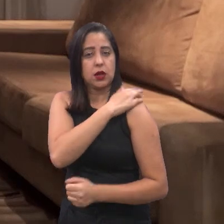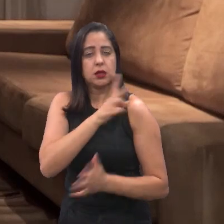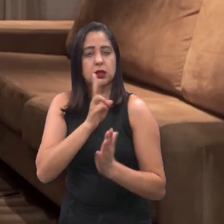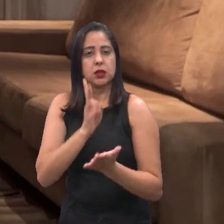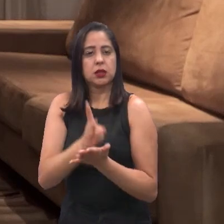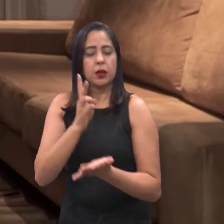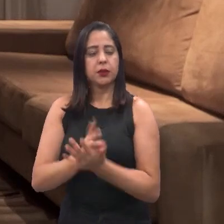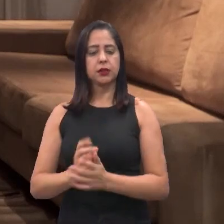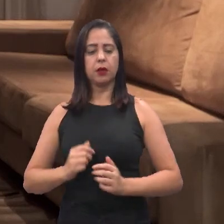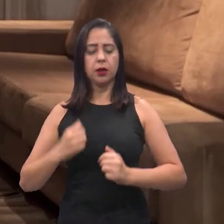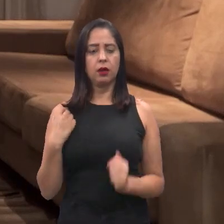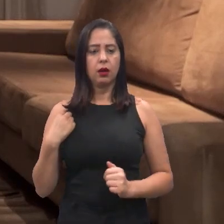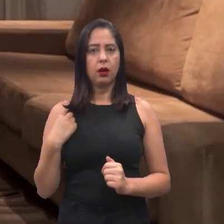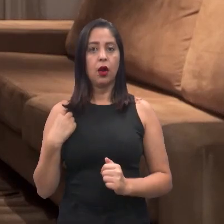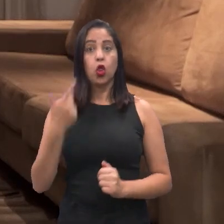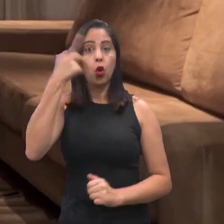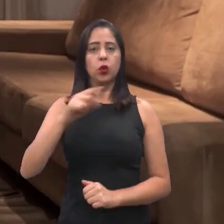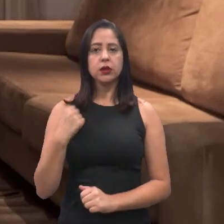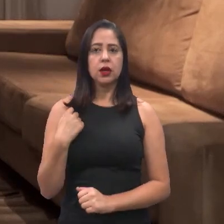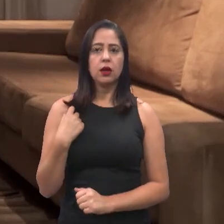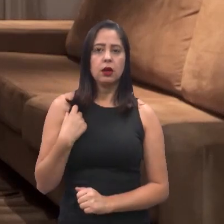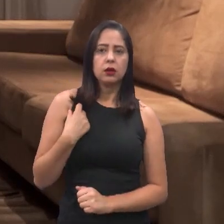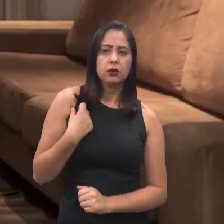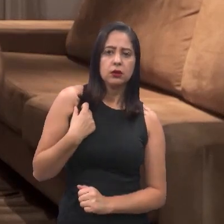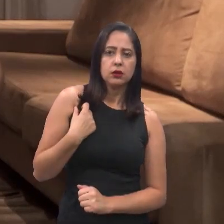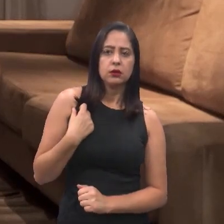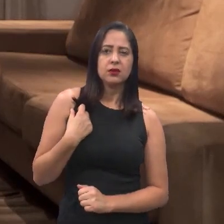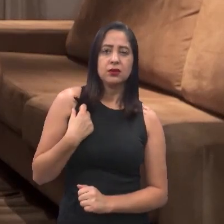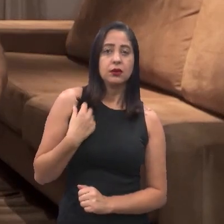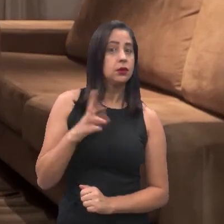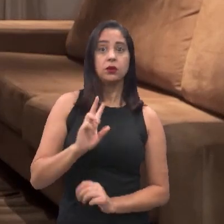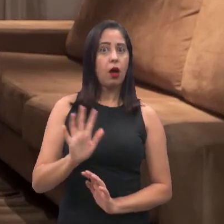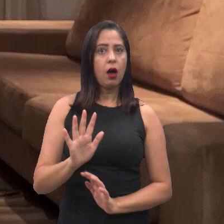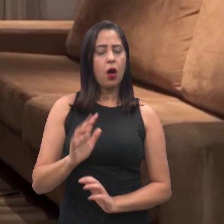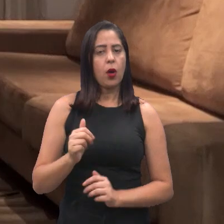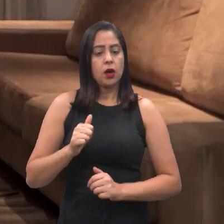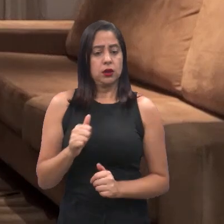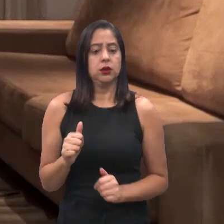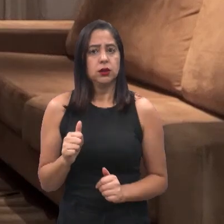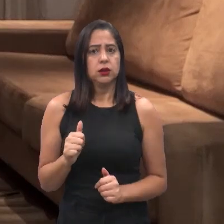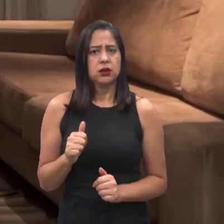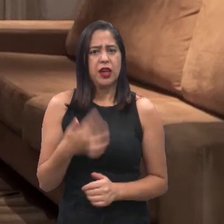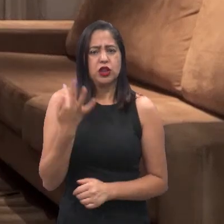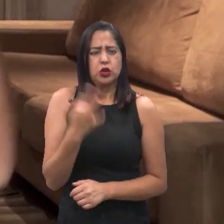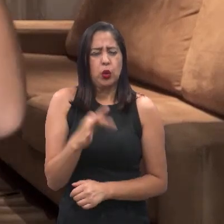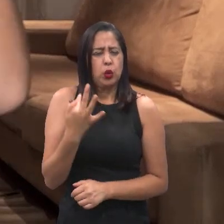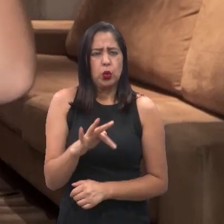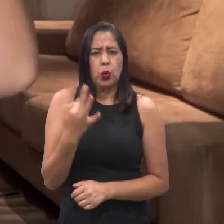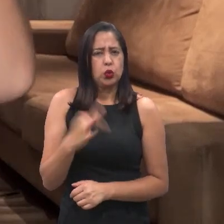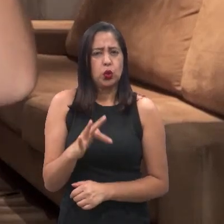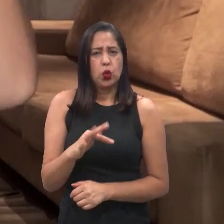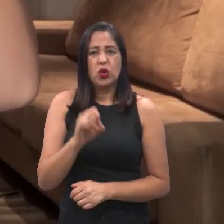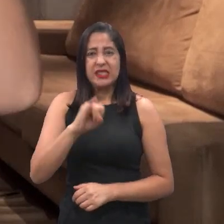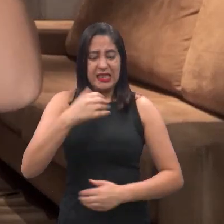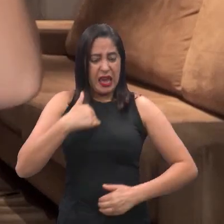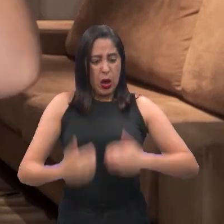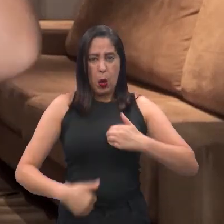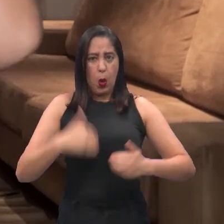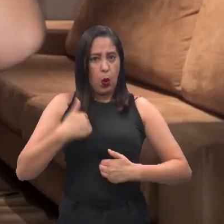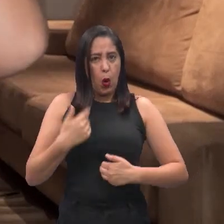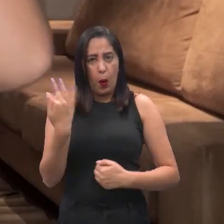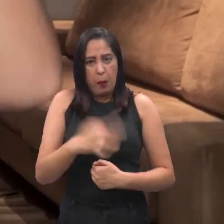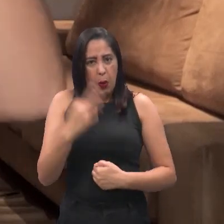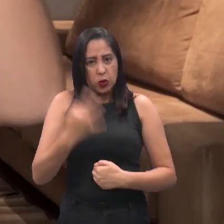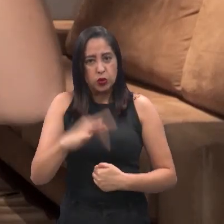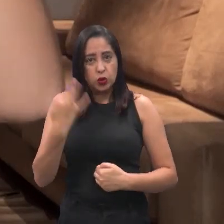aí, quando uma doença, né, uma patologia chega no corpo físico, significa que já teve agravamento no